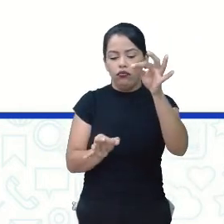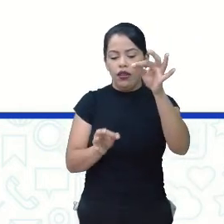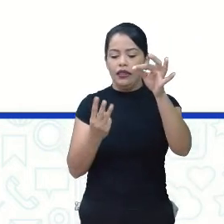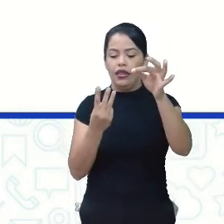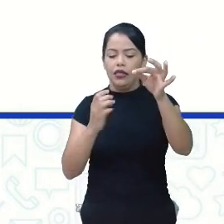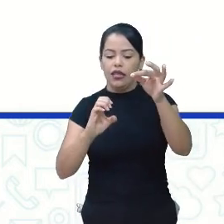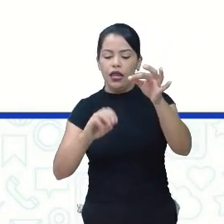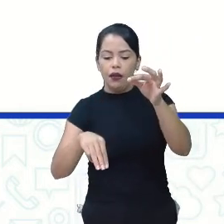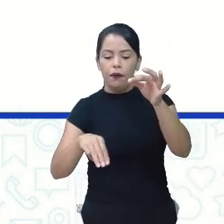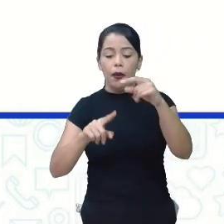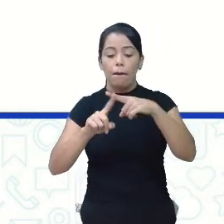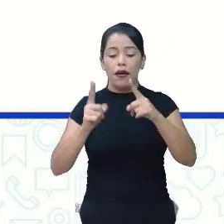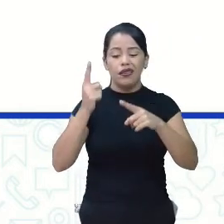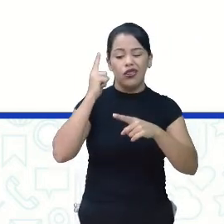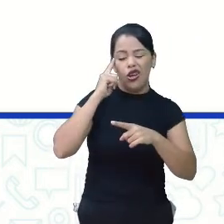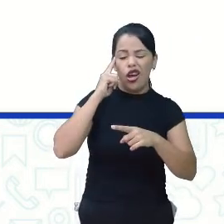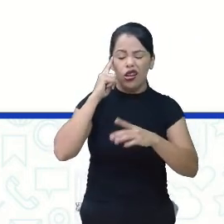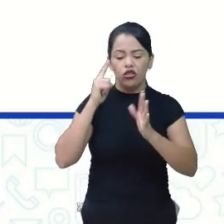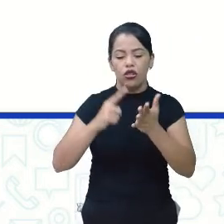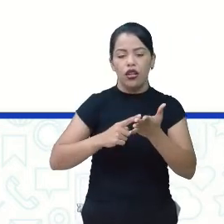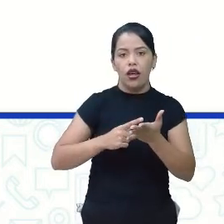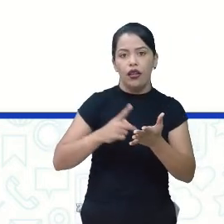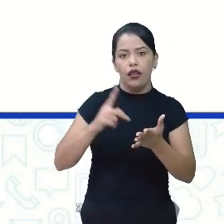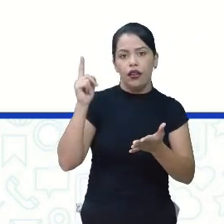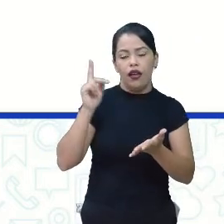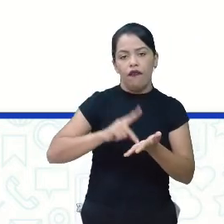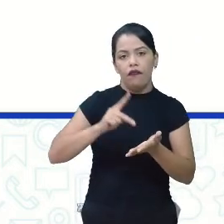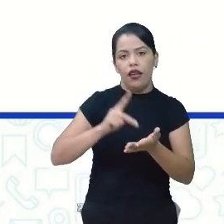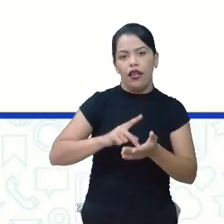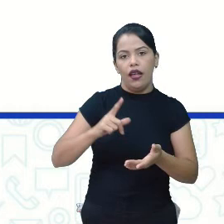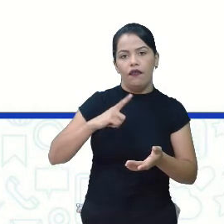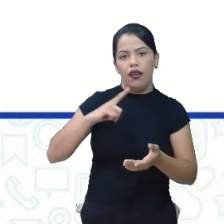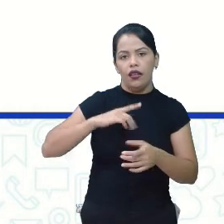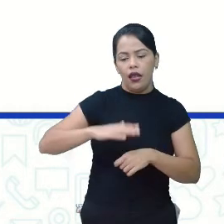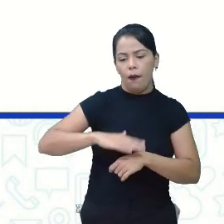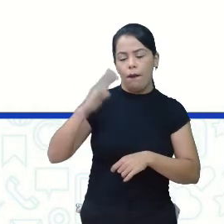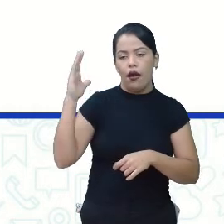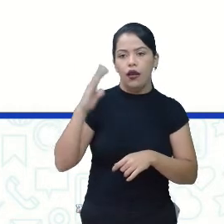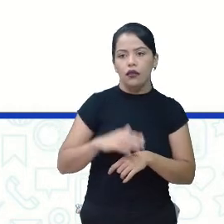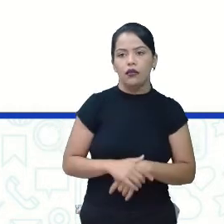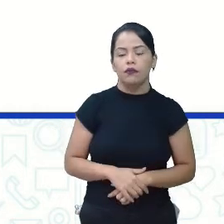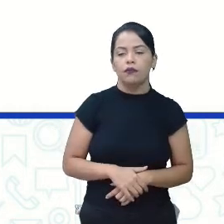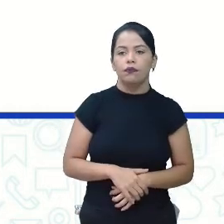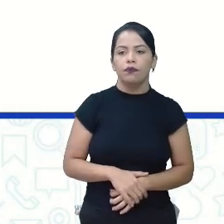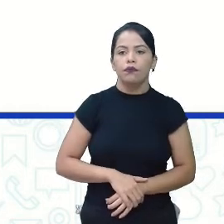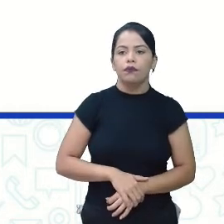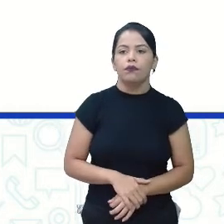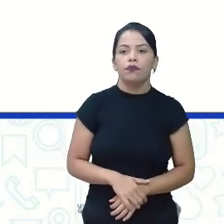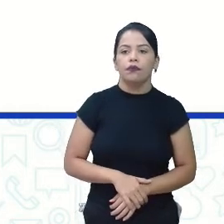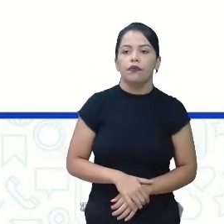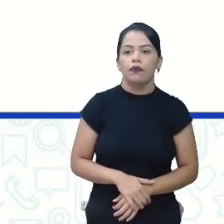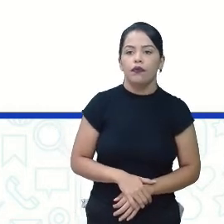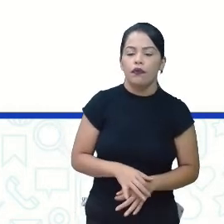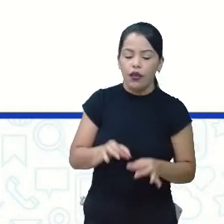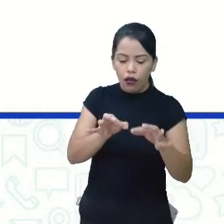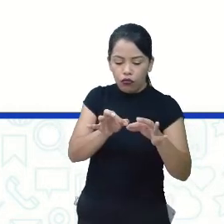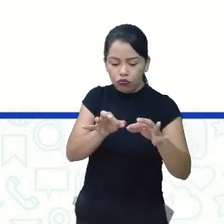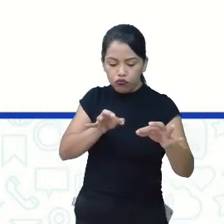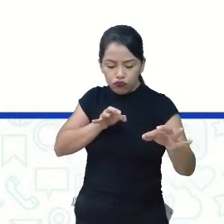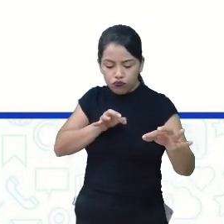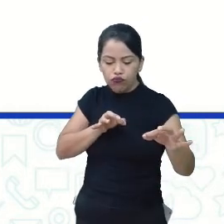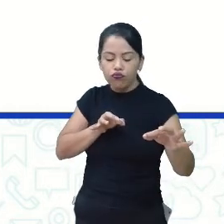eu acho que real vai dar bem maior, né, gente? Na TV, mais ainda. Aqui eu vou calcular agora a